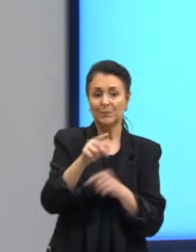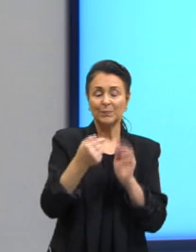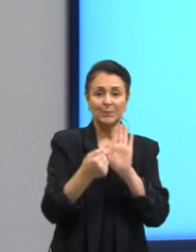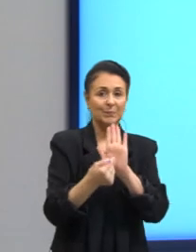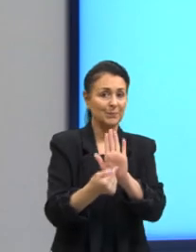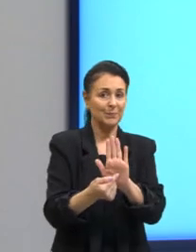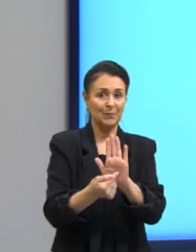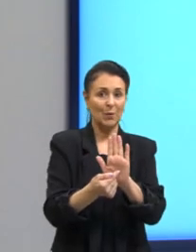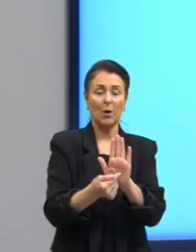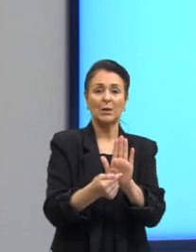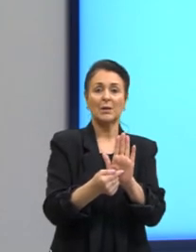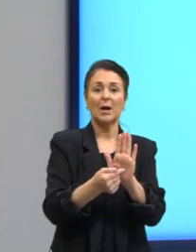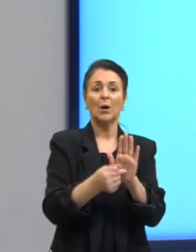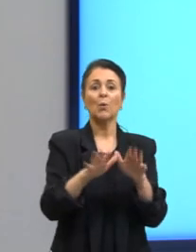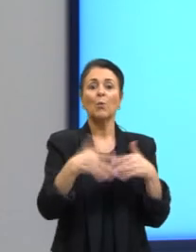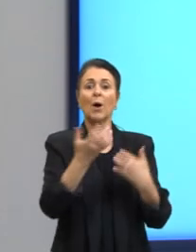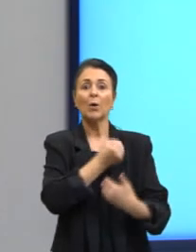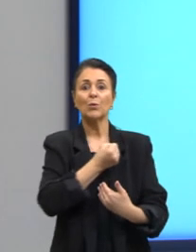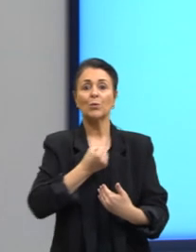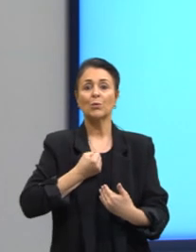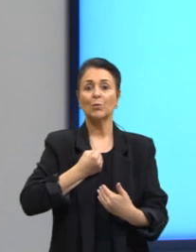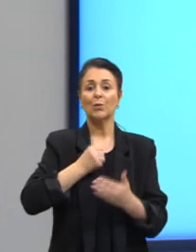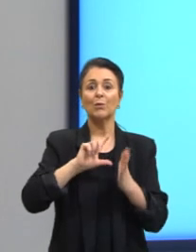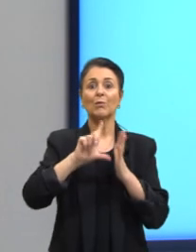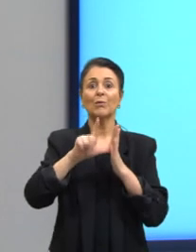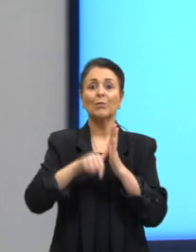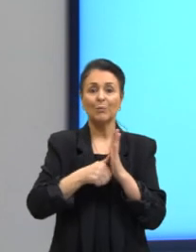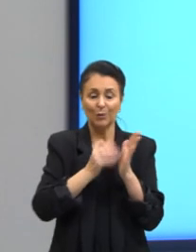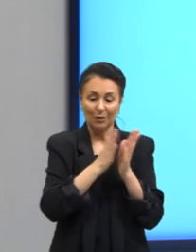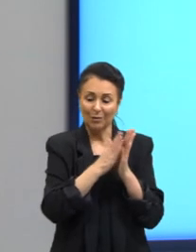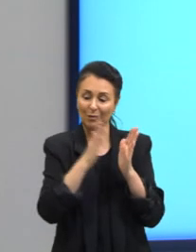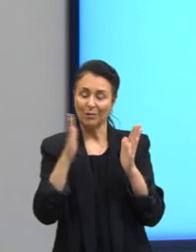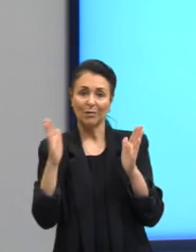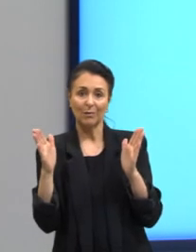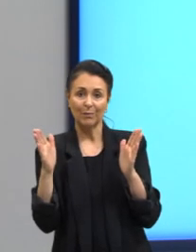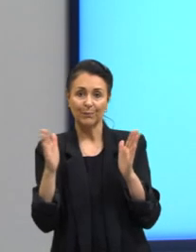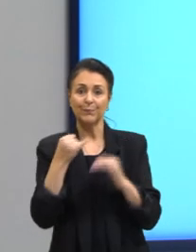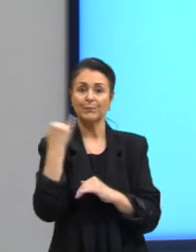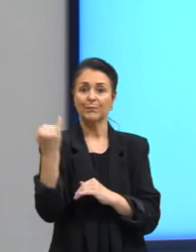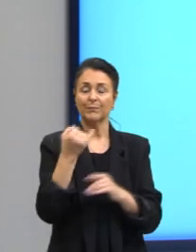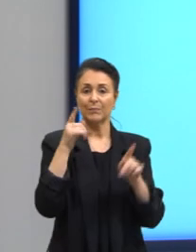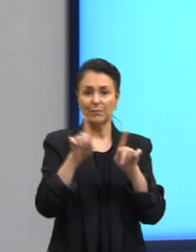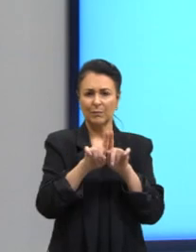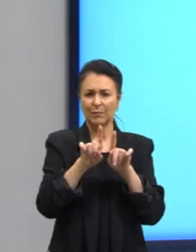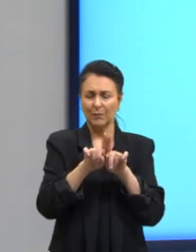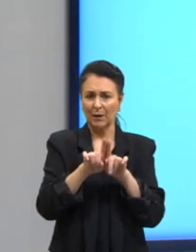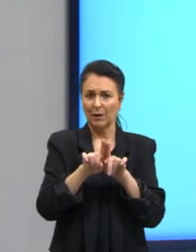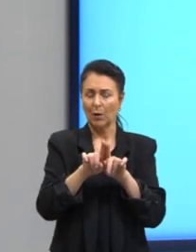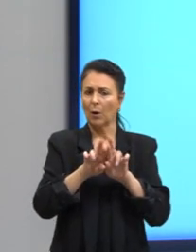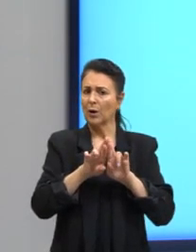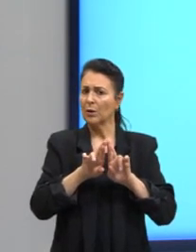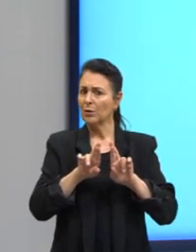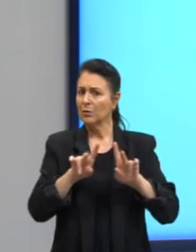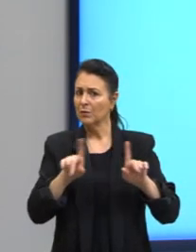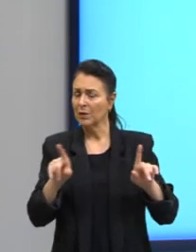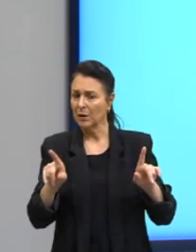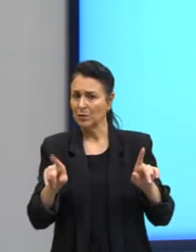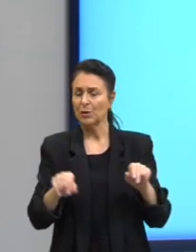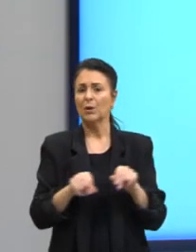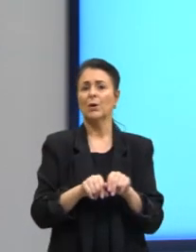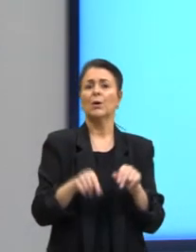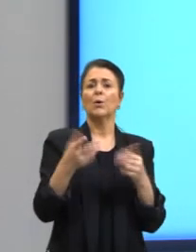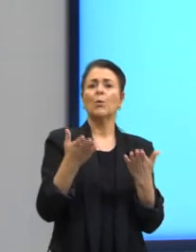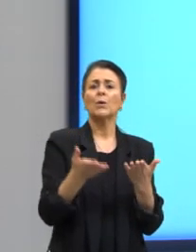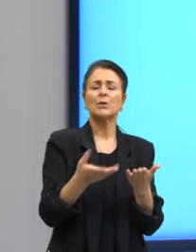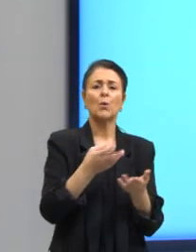apresenta periodicidade é importante tão diferenciar né racional e irracional